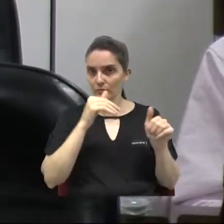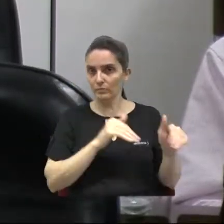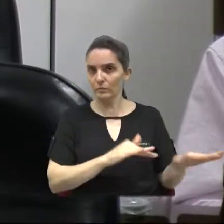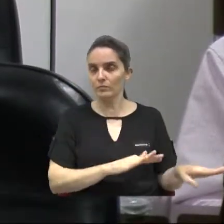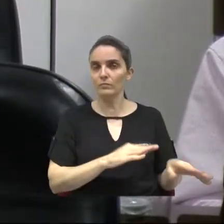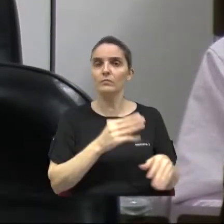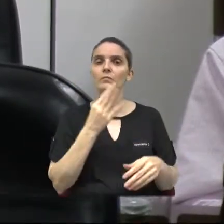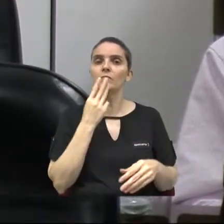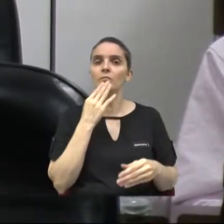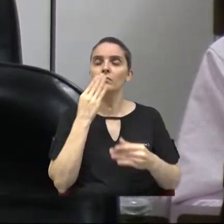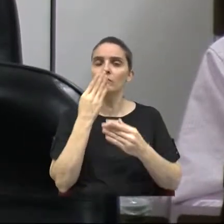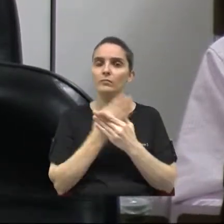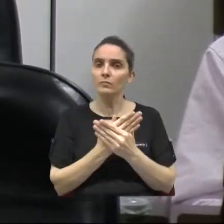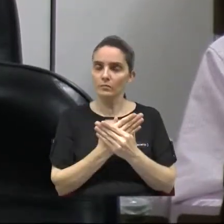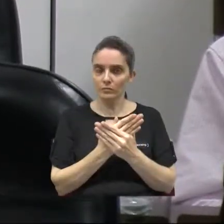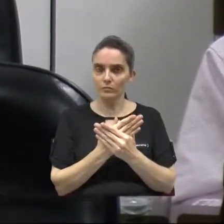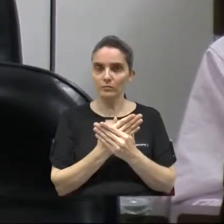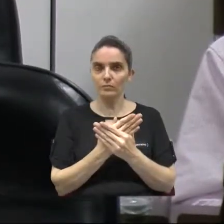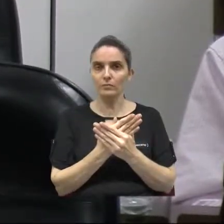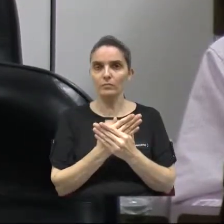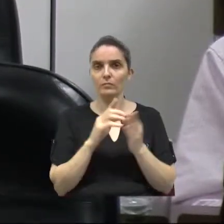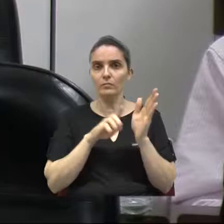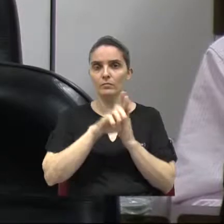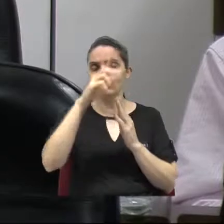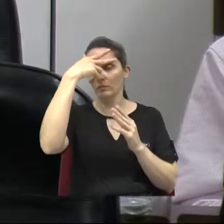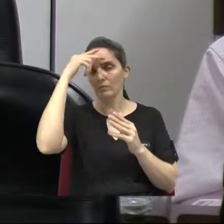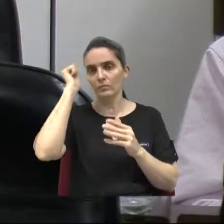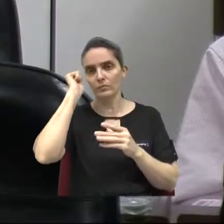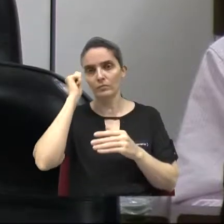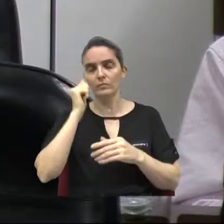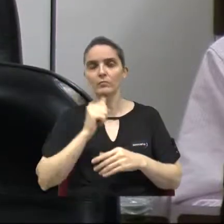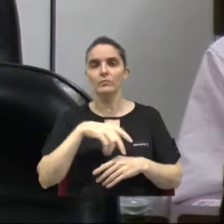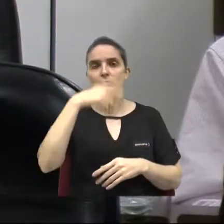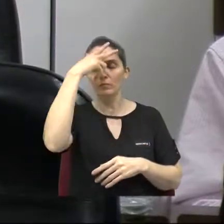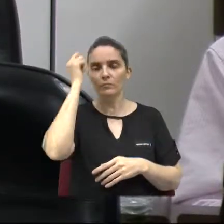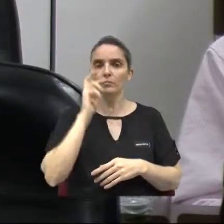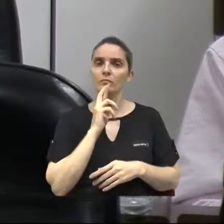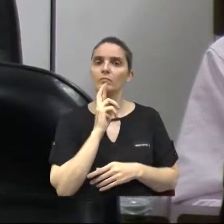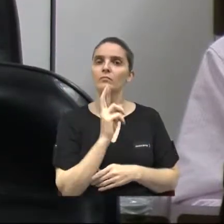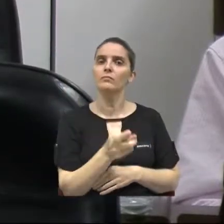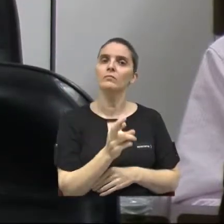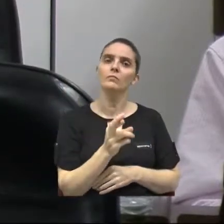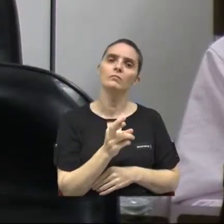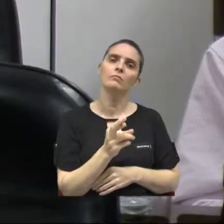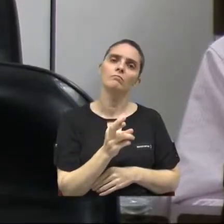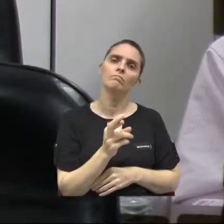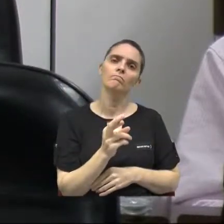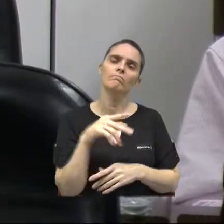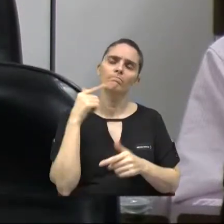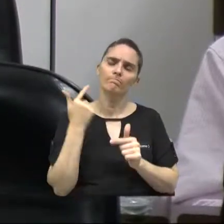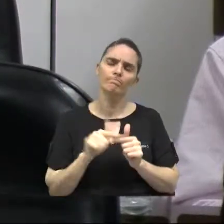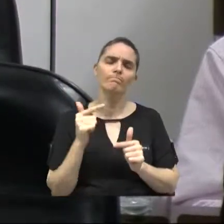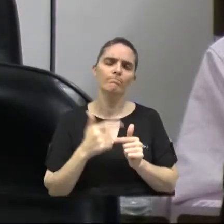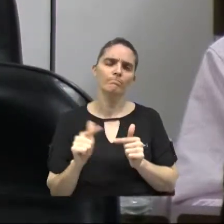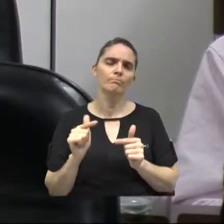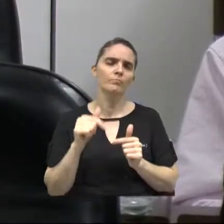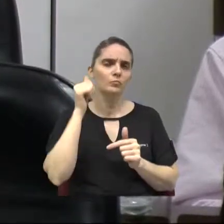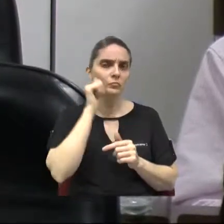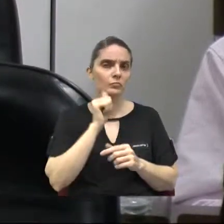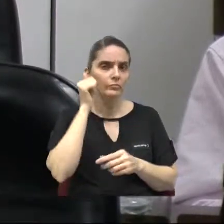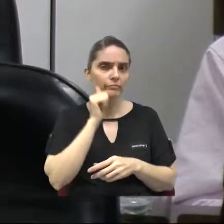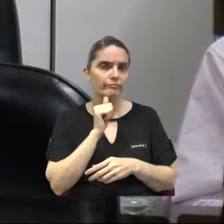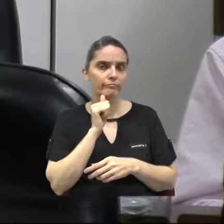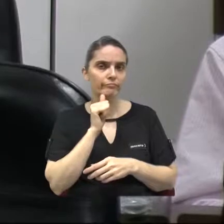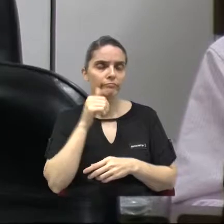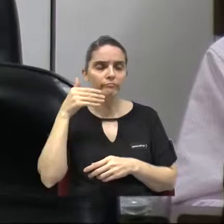esse protocolo desse requerimento, porque chegou ao meu gabinete algumas dificuldades de mulheres que estão tendo